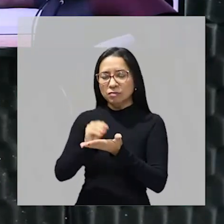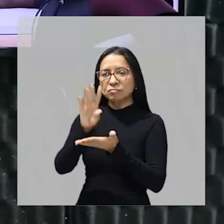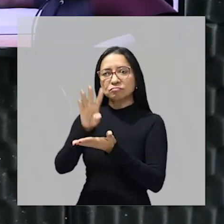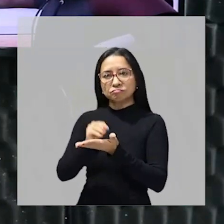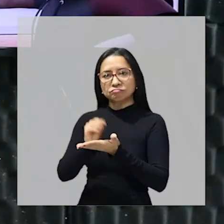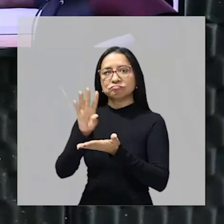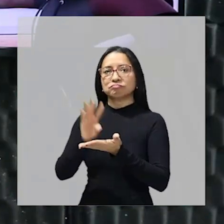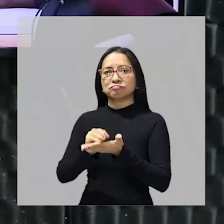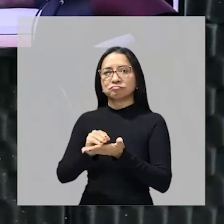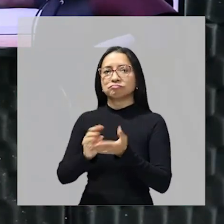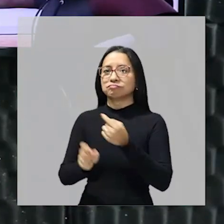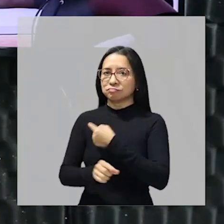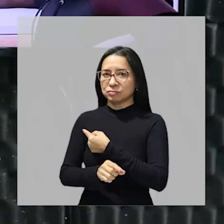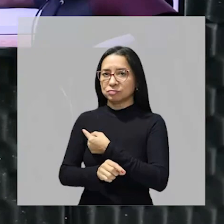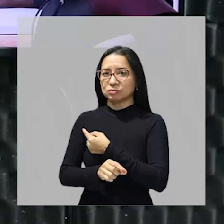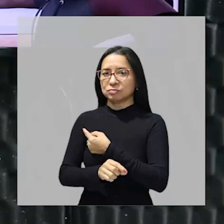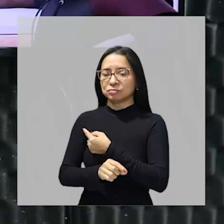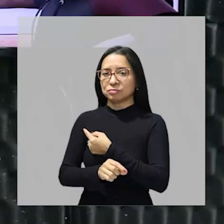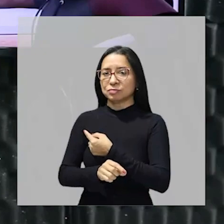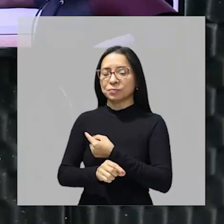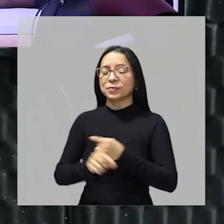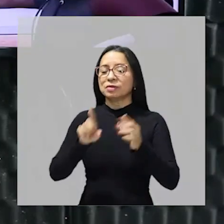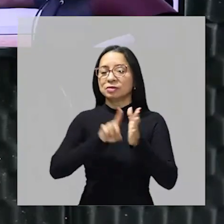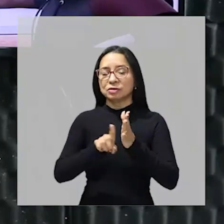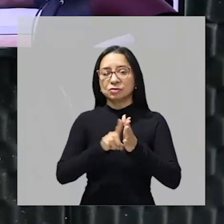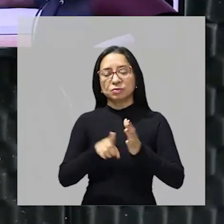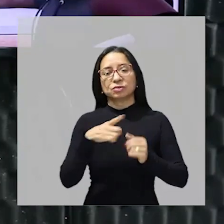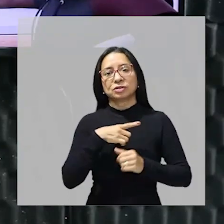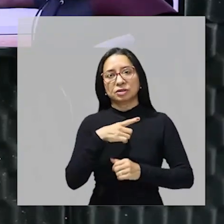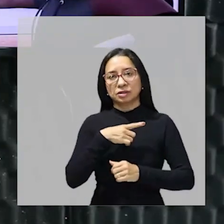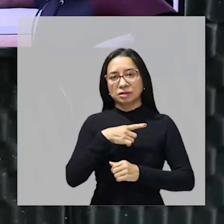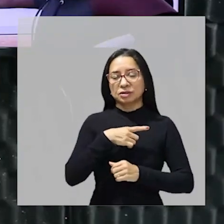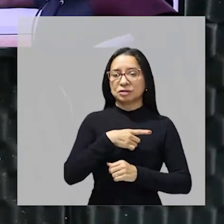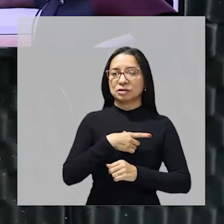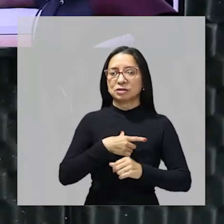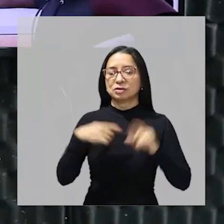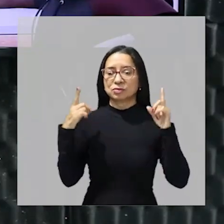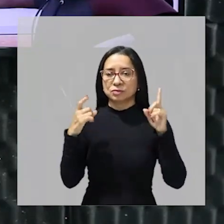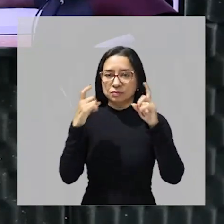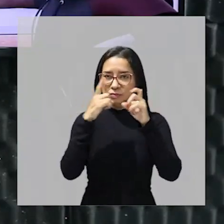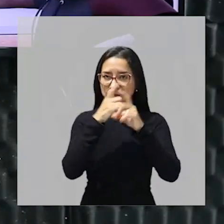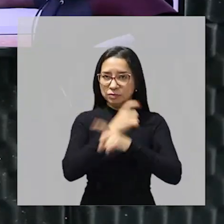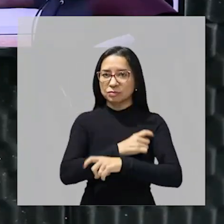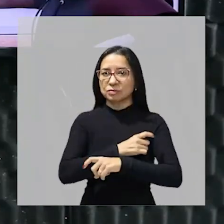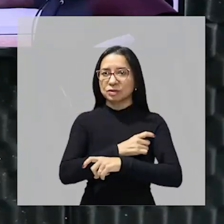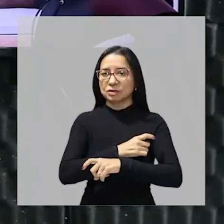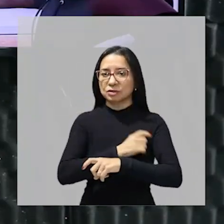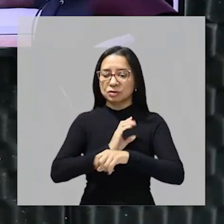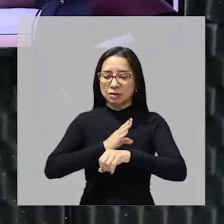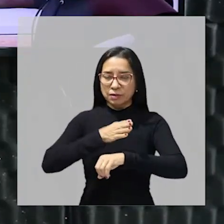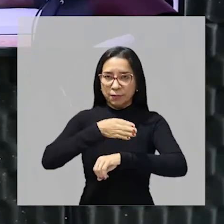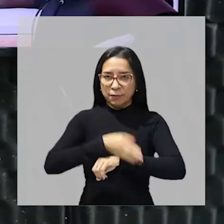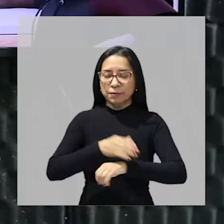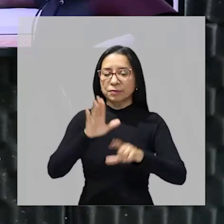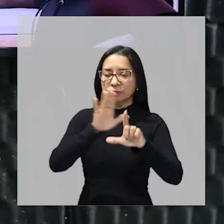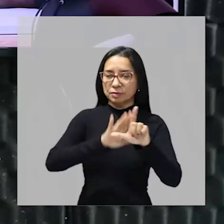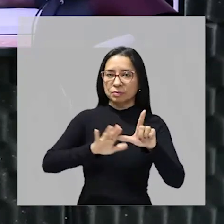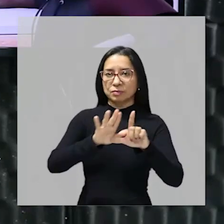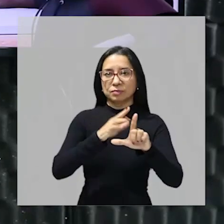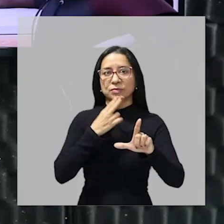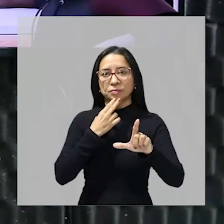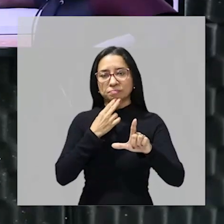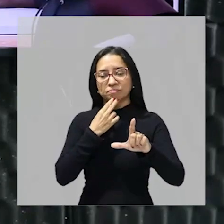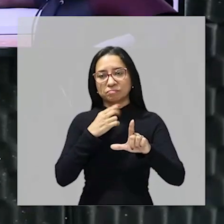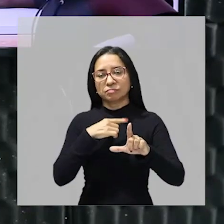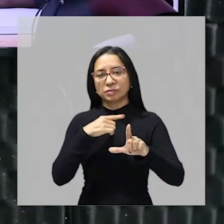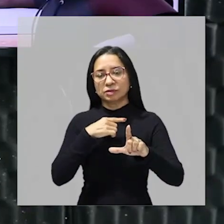aquelas questões que vocês têm mais dificuldade e corre lá no nosso material da plataforma, que tem as aulas na íntegra para